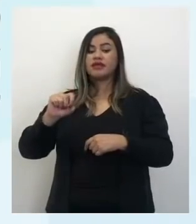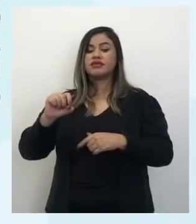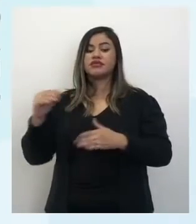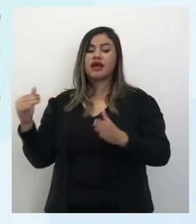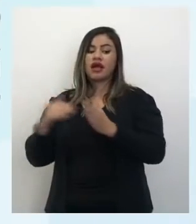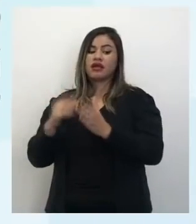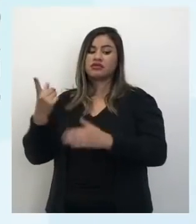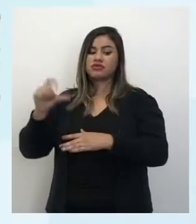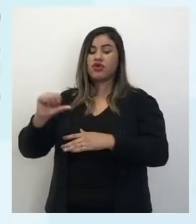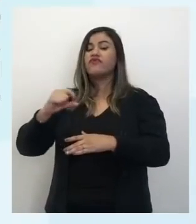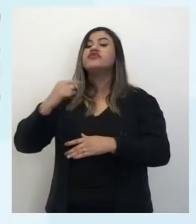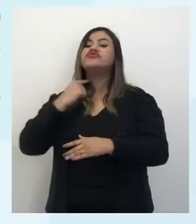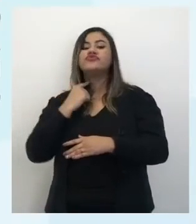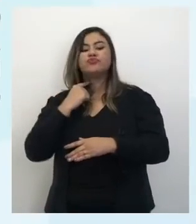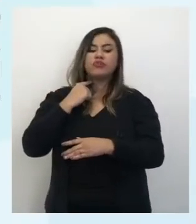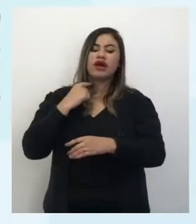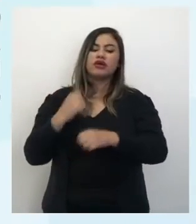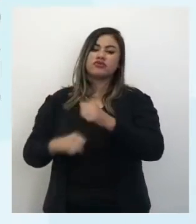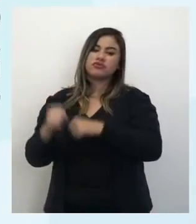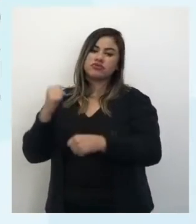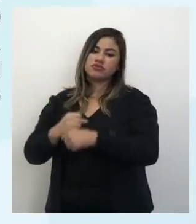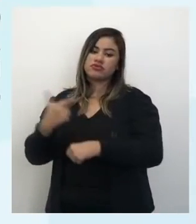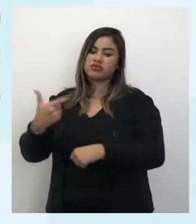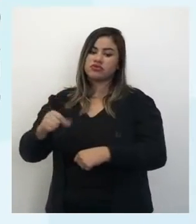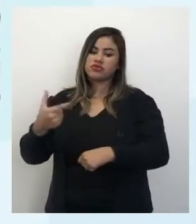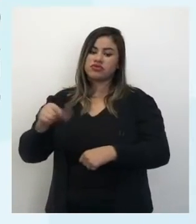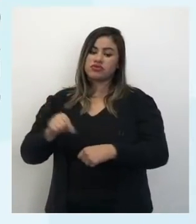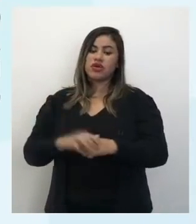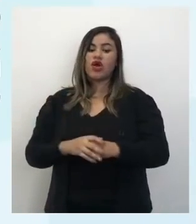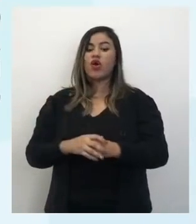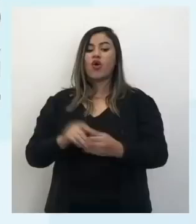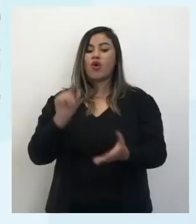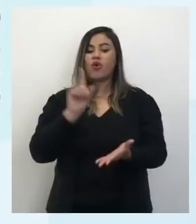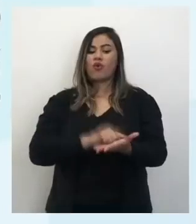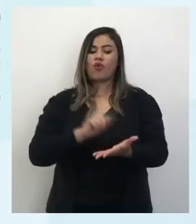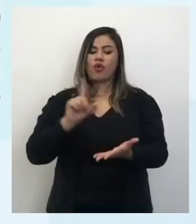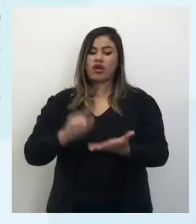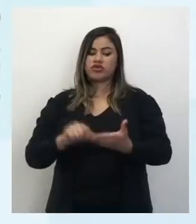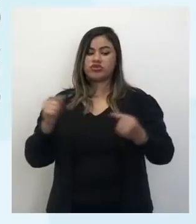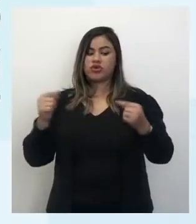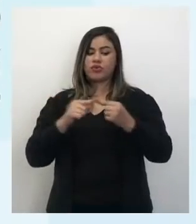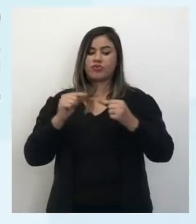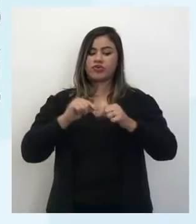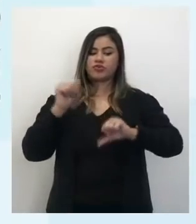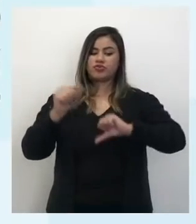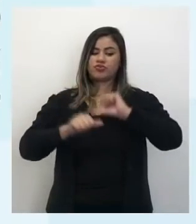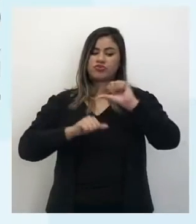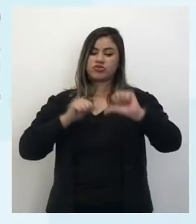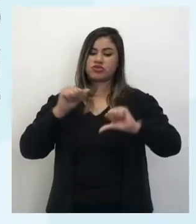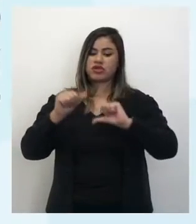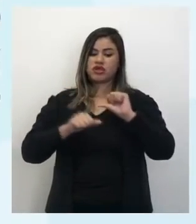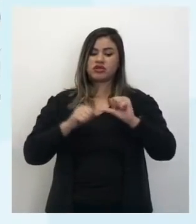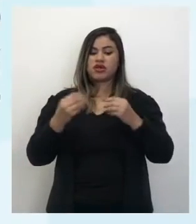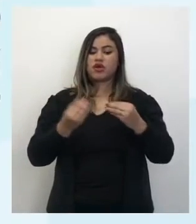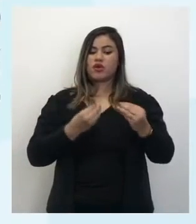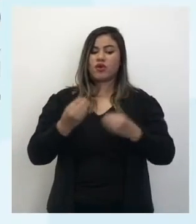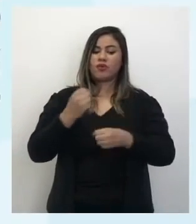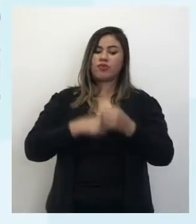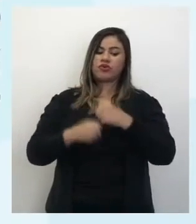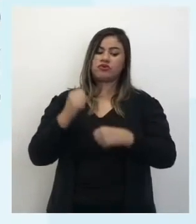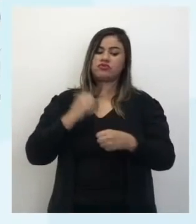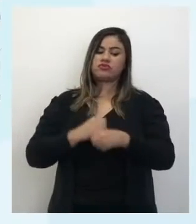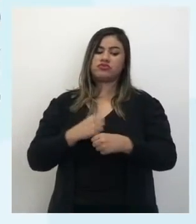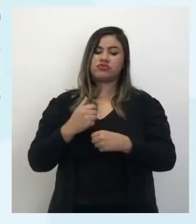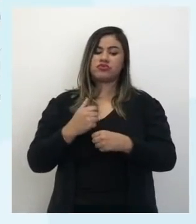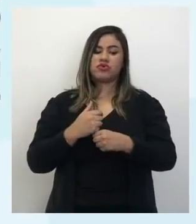tema, Mudanças na Alimentação da Coorte Nutrinet Brasil na Vigência da Covid-19, será